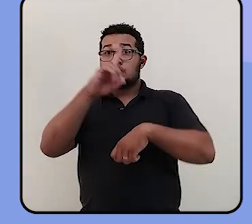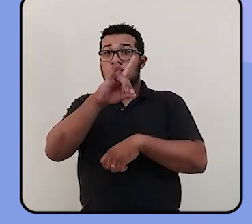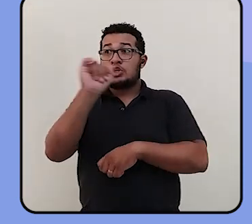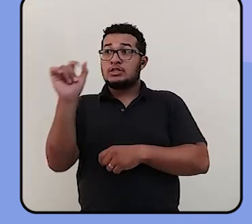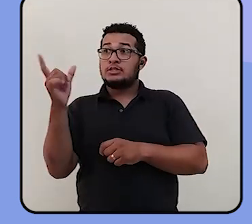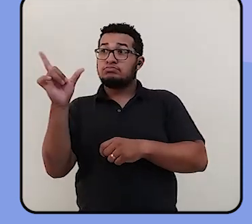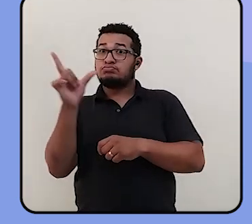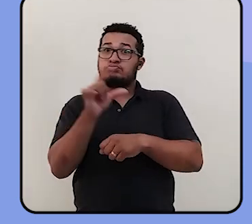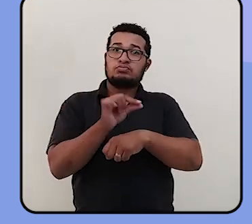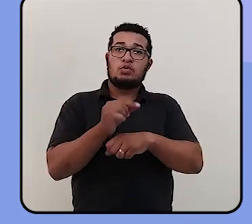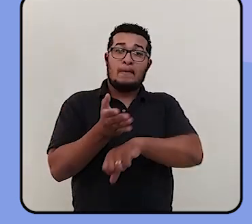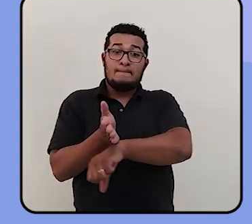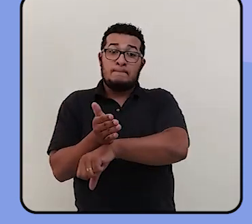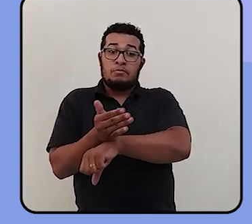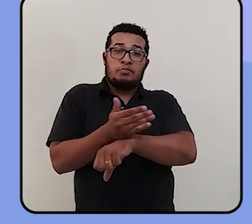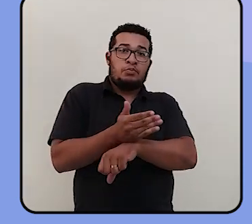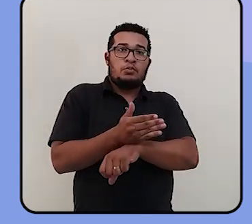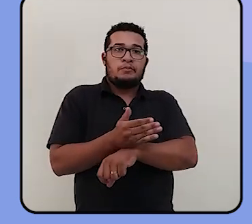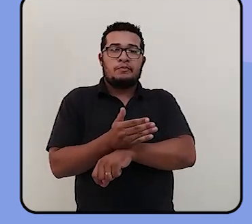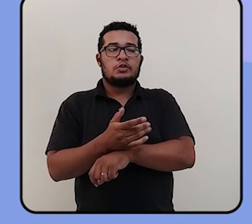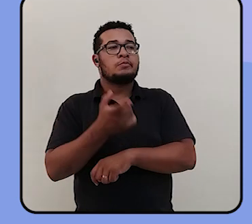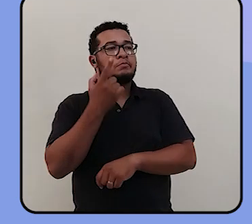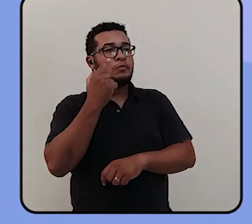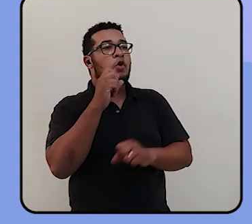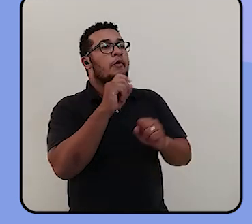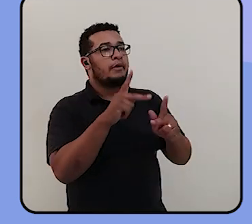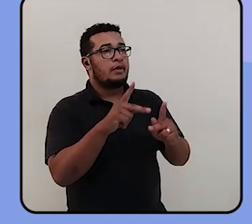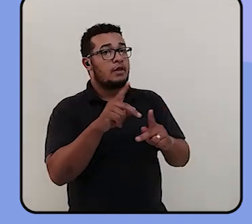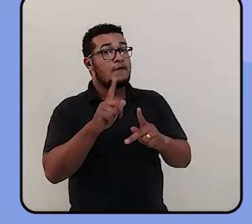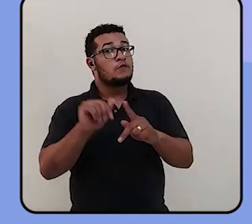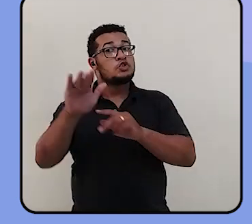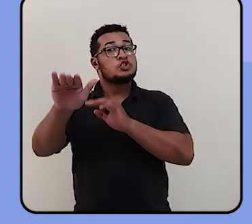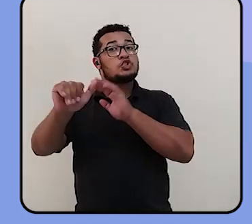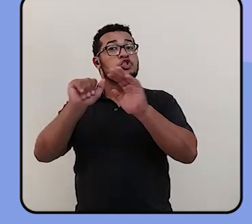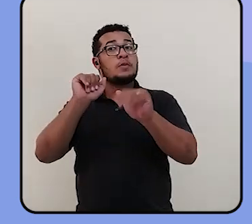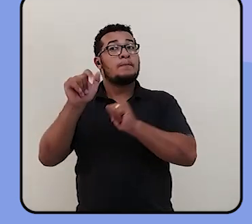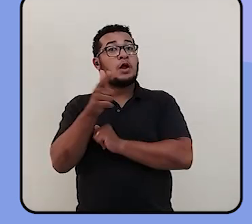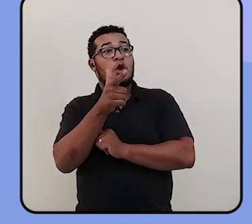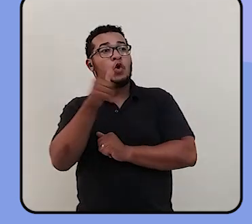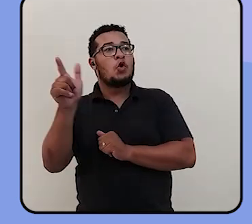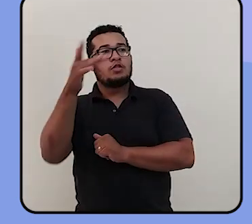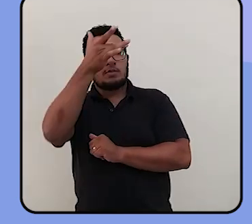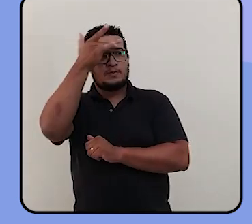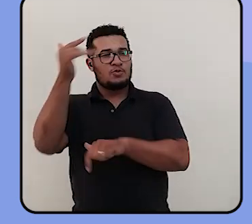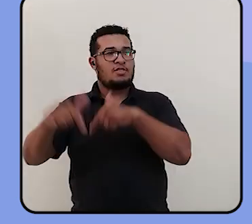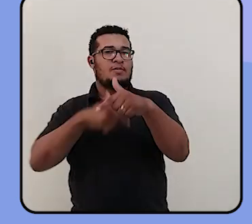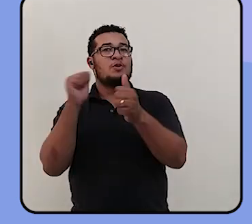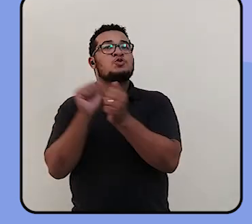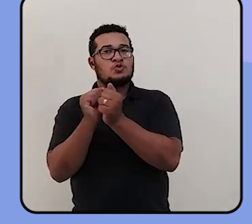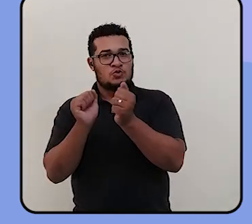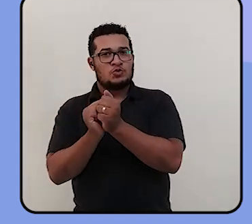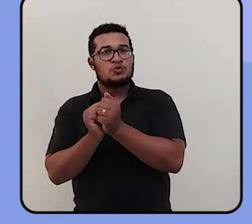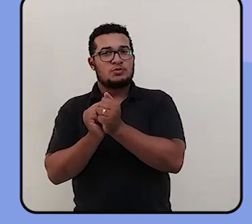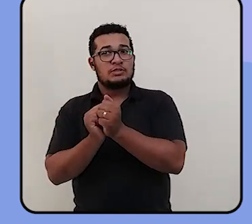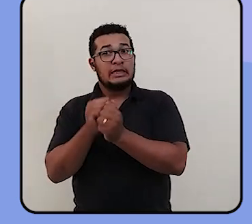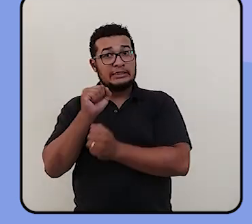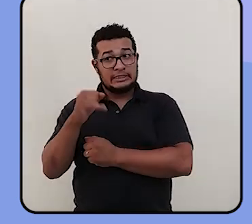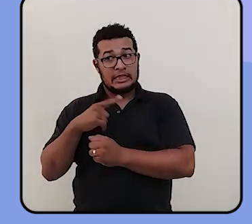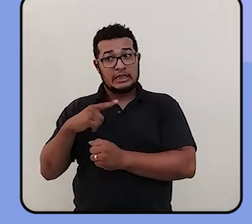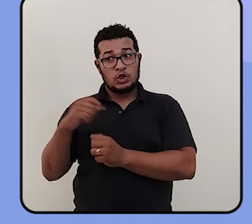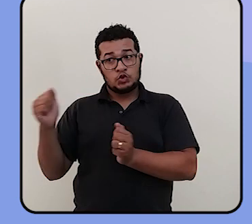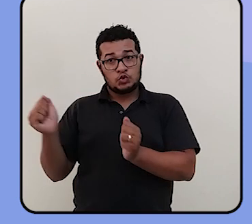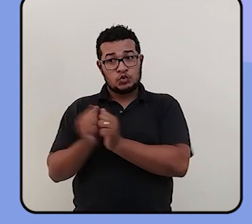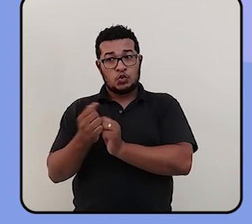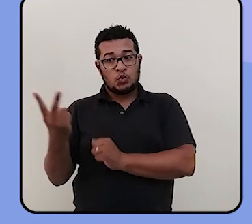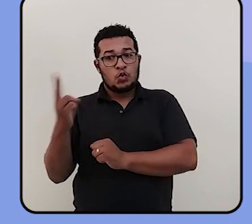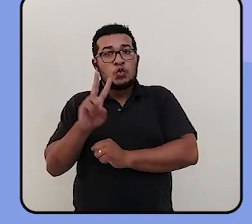quantidade de dias aí? E ele então disse, vamos fazer o seguinte, eu vou chamar outro pedreiro. Neste caso, ele disse que trabalhando